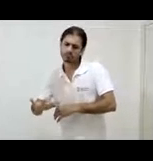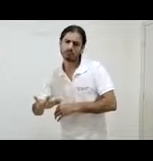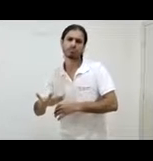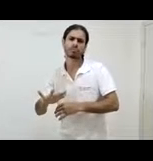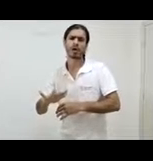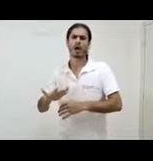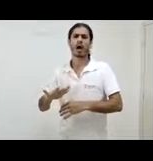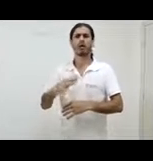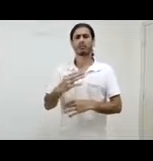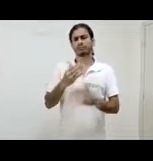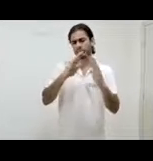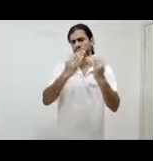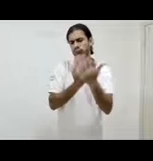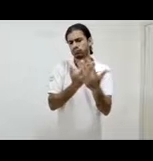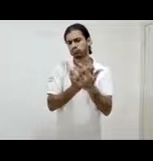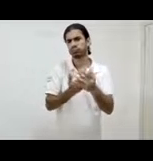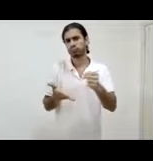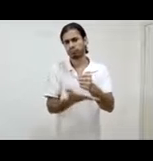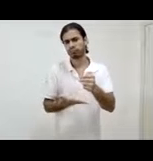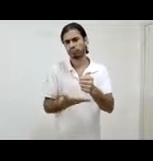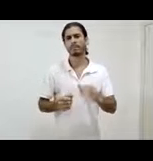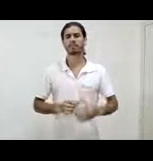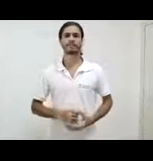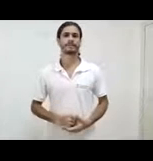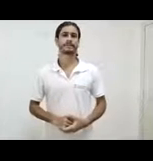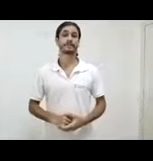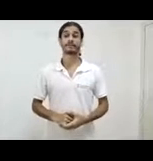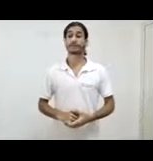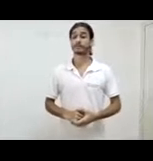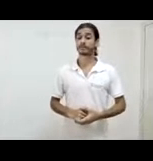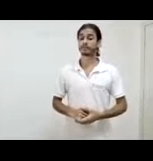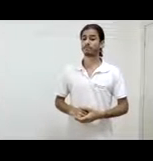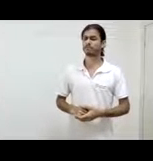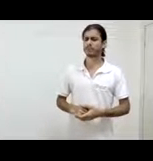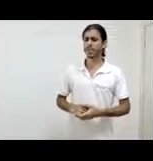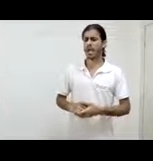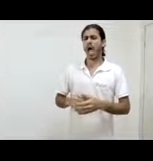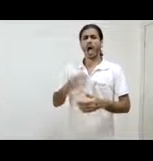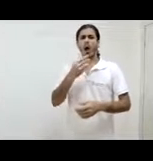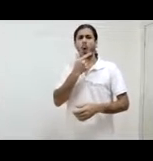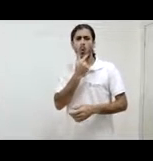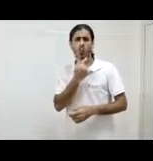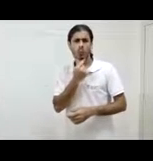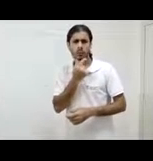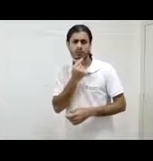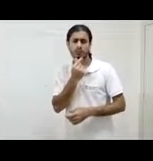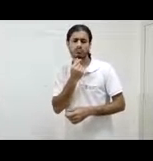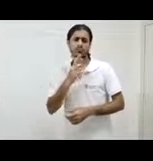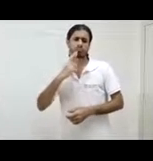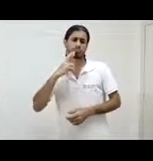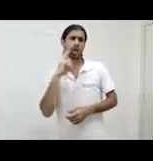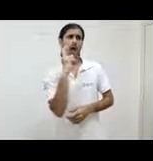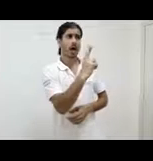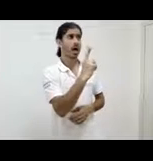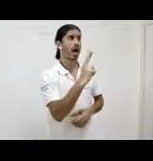tentando identificar quais bairros, porque não tem muitas escolas próximas à residência deles, um deles falou assim, tia, eu